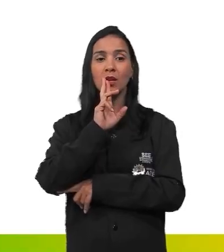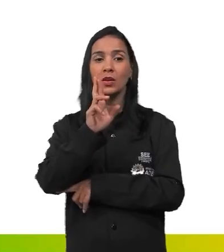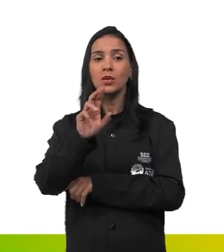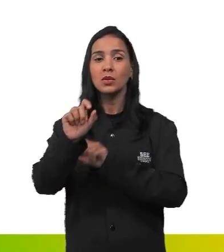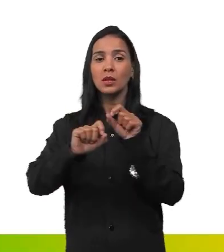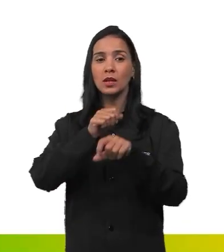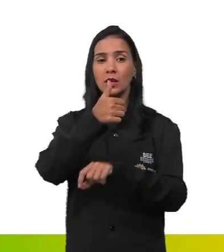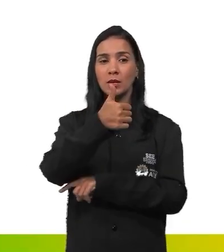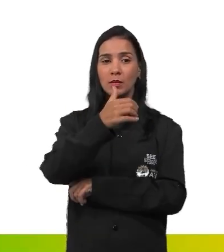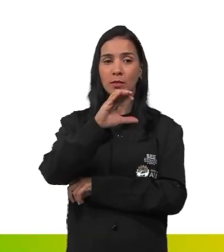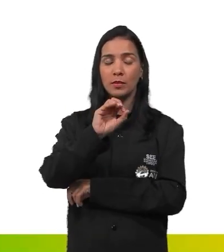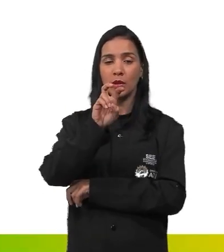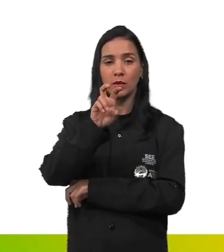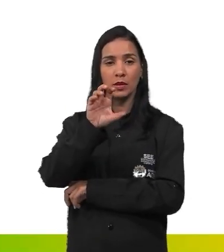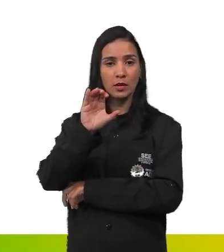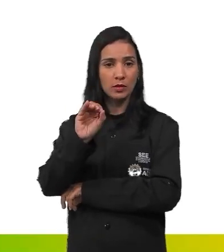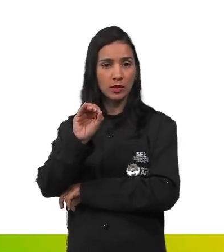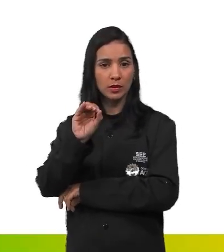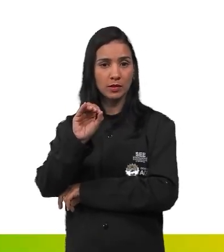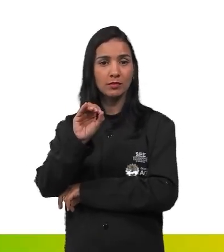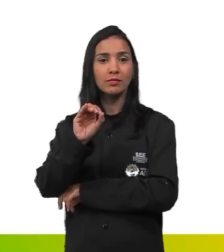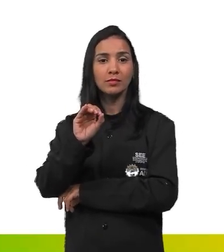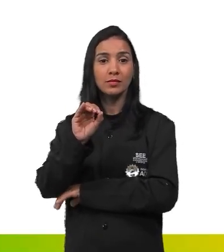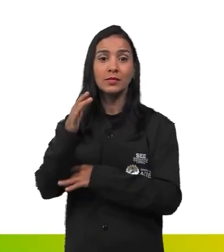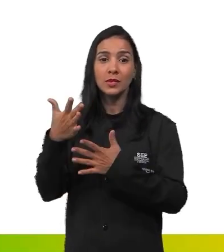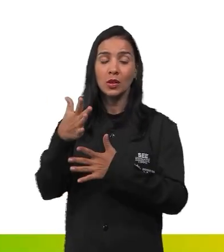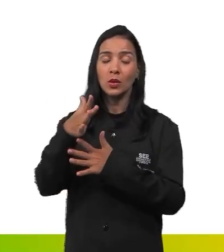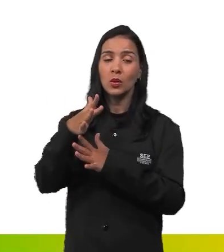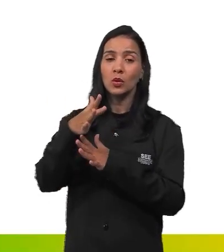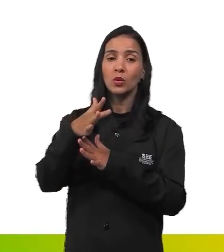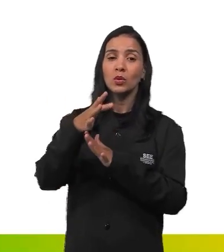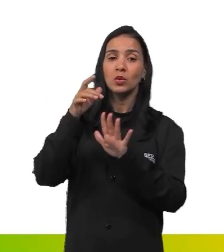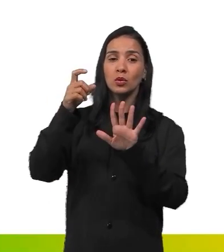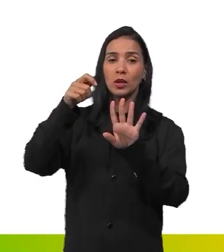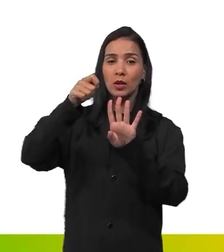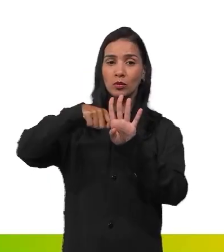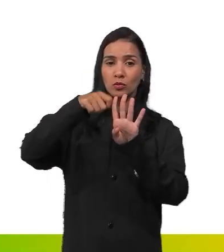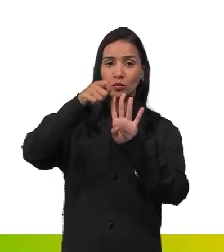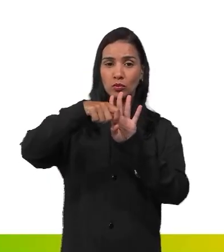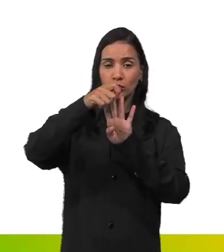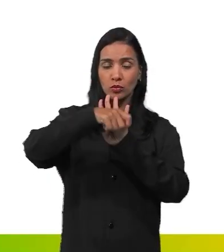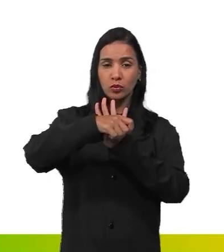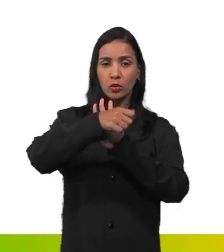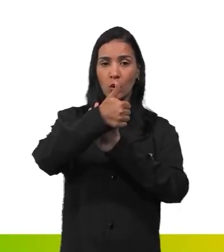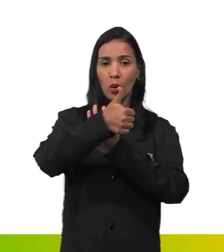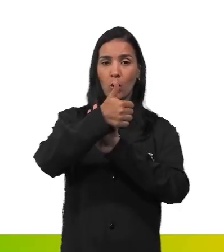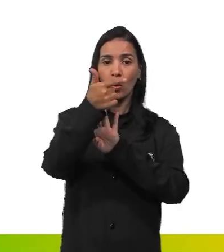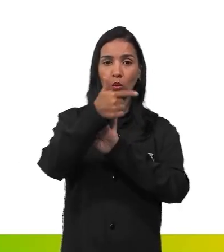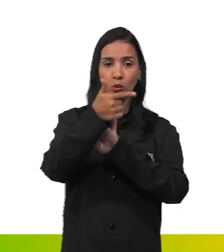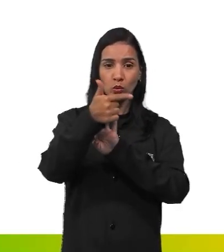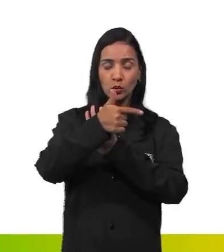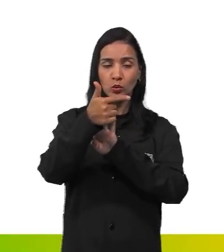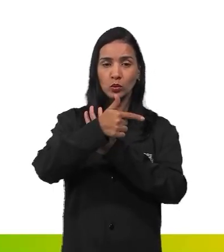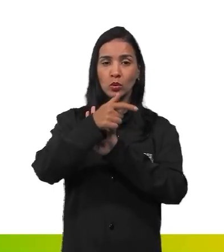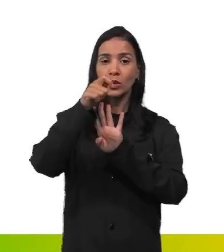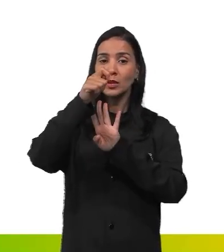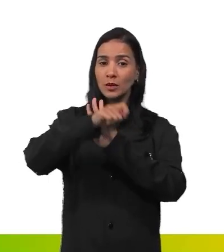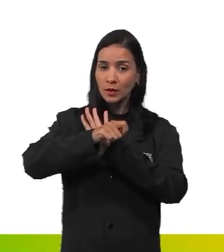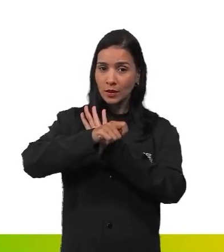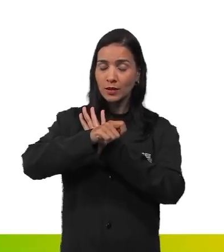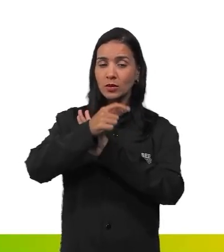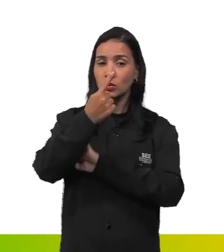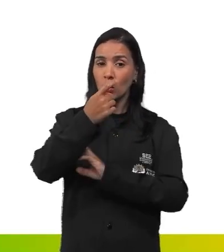1.050. Então, no último mês, ela vai depositar isso aí, 1.050. Agora, a questão é, quanto ela depositou nesses 12